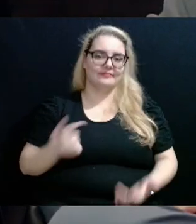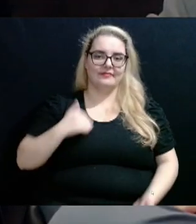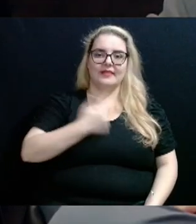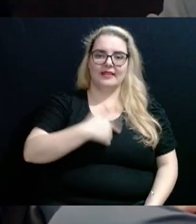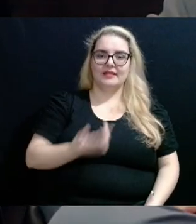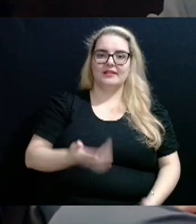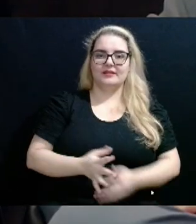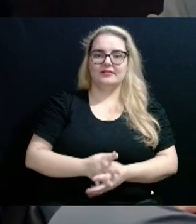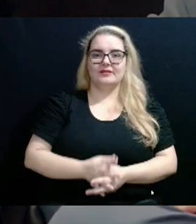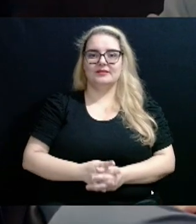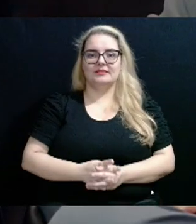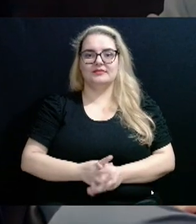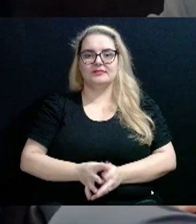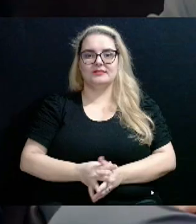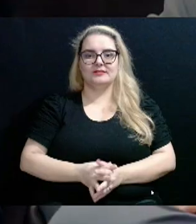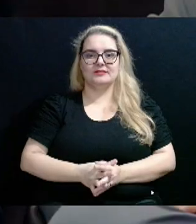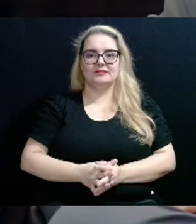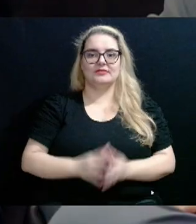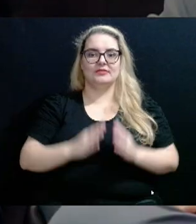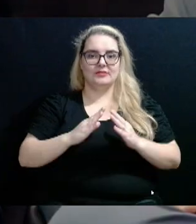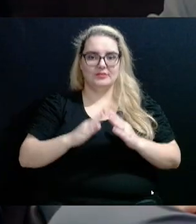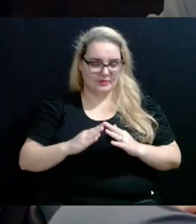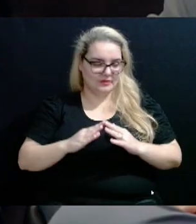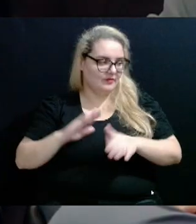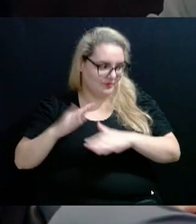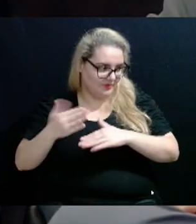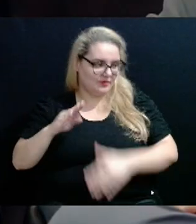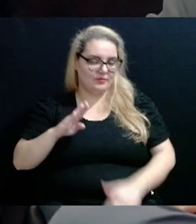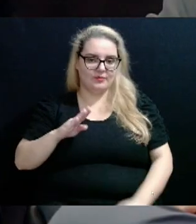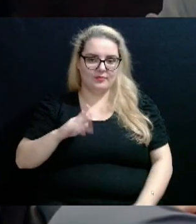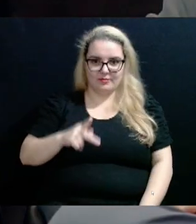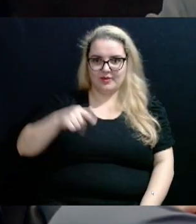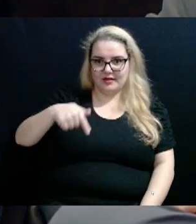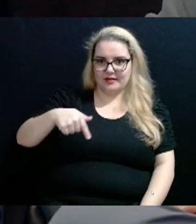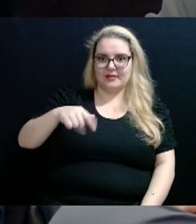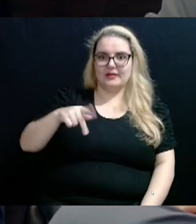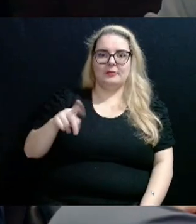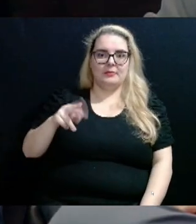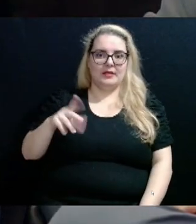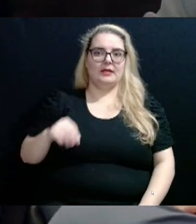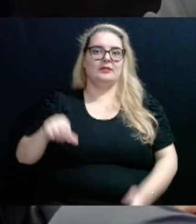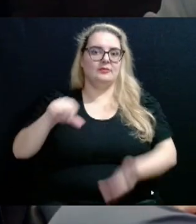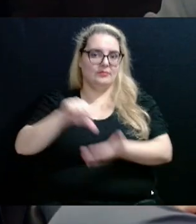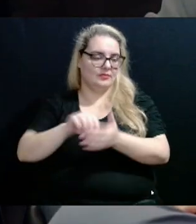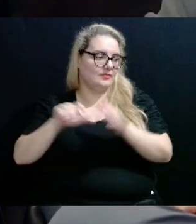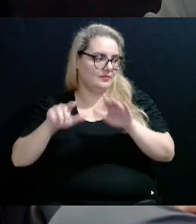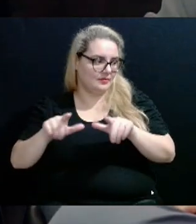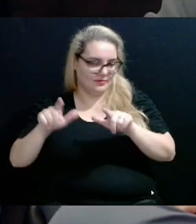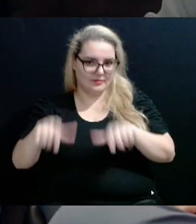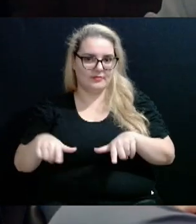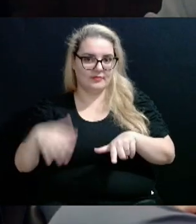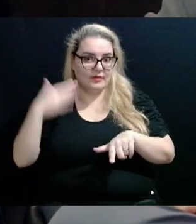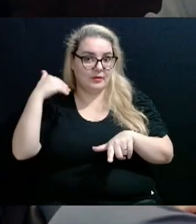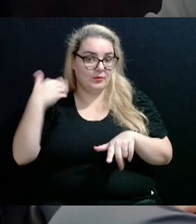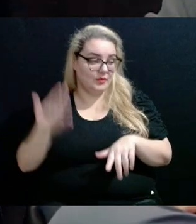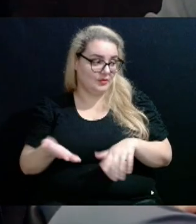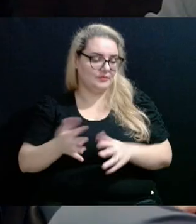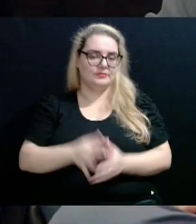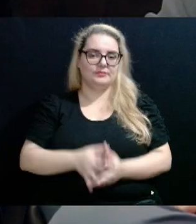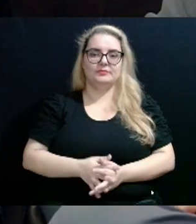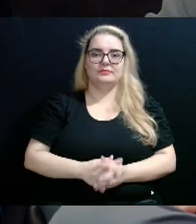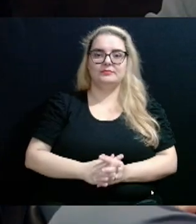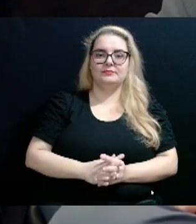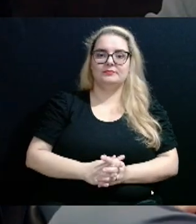Prado, onde tem um ponto de figurinha sempre conhecido lá, E sempre era uma experiência,